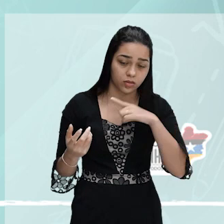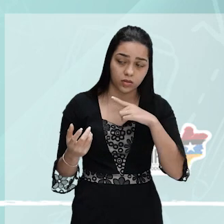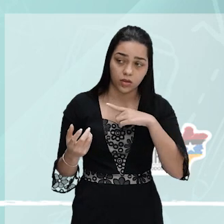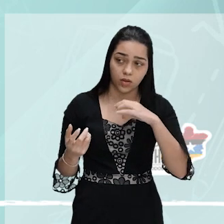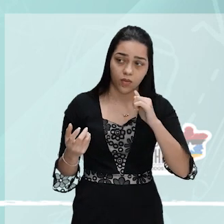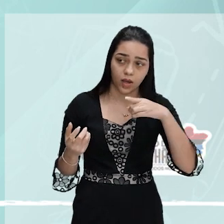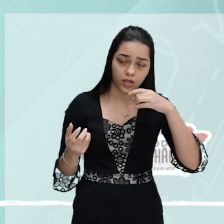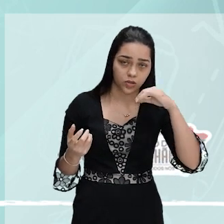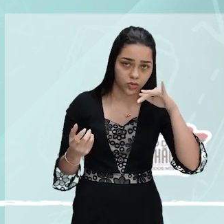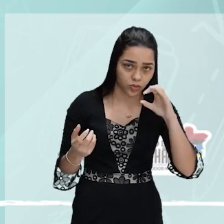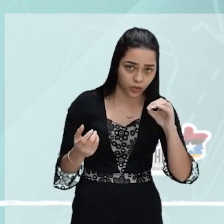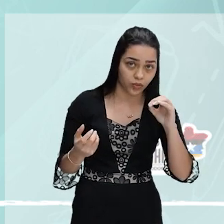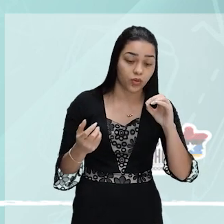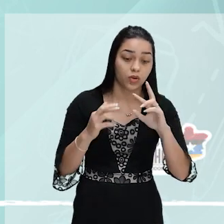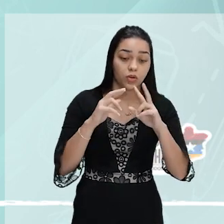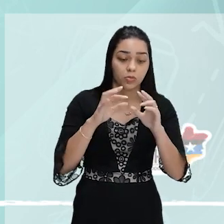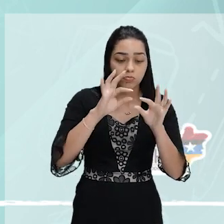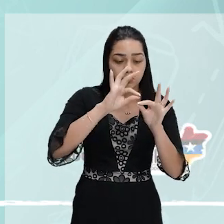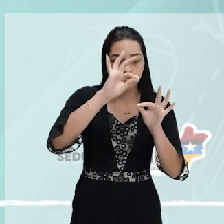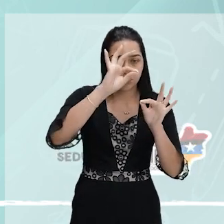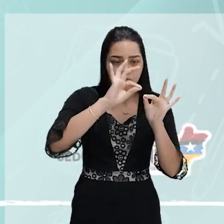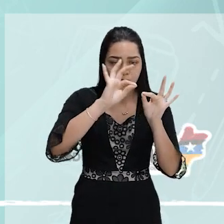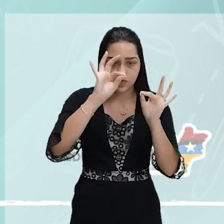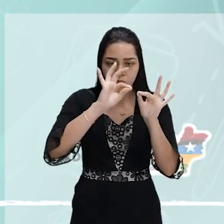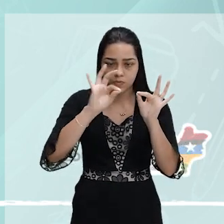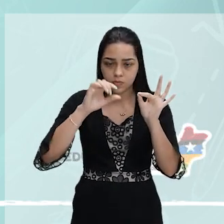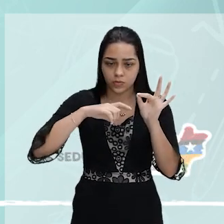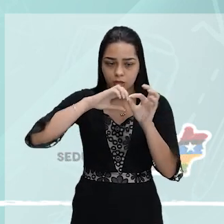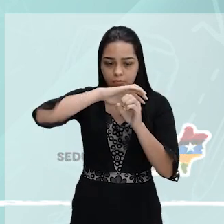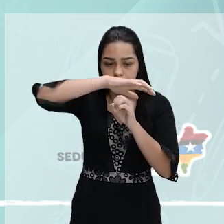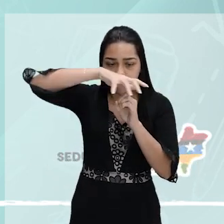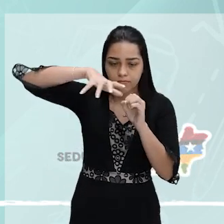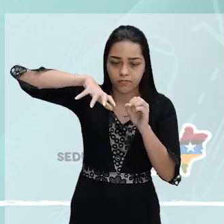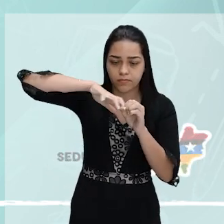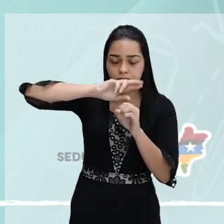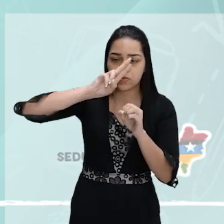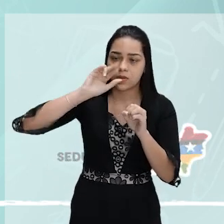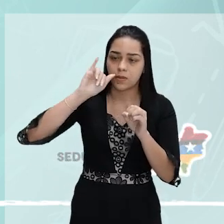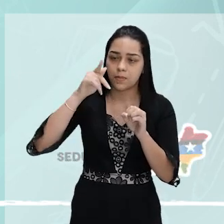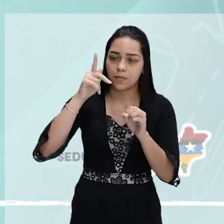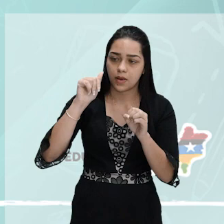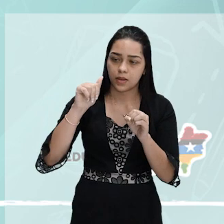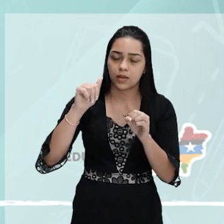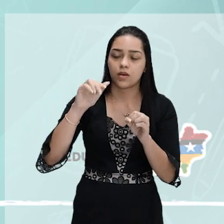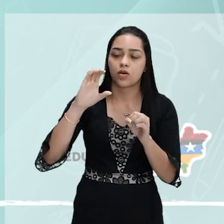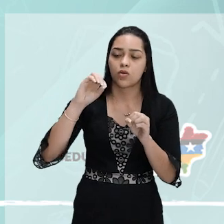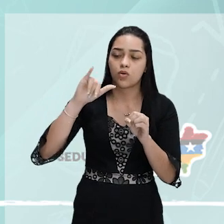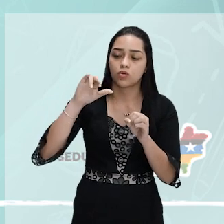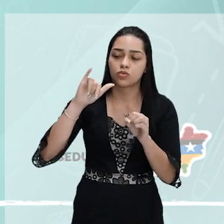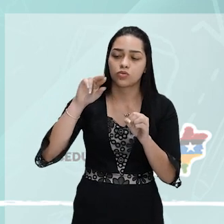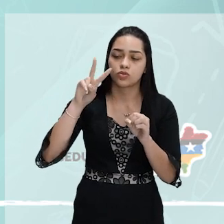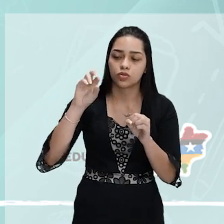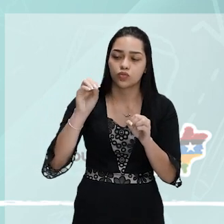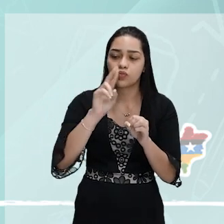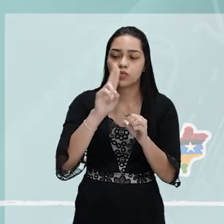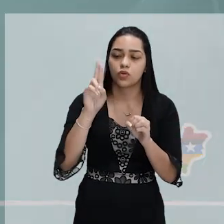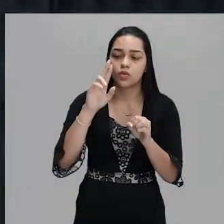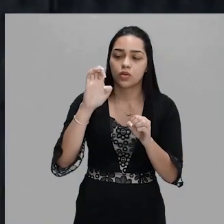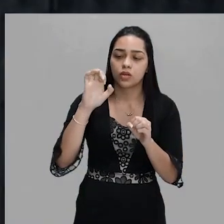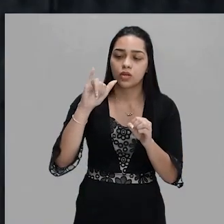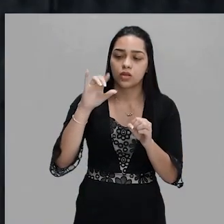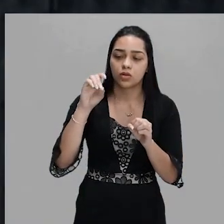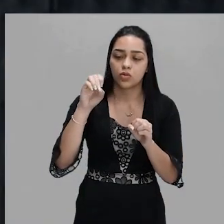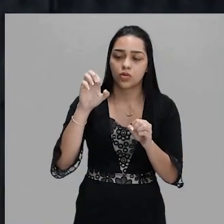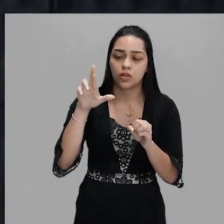um neurônio. Cada neurônio ele é envolto por uma bainha de tecido conjuntivo, chamado de